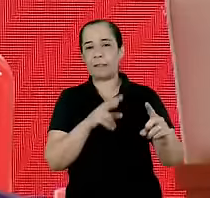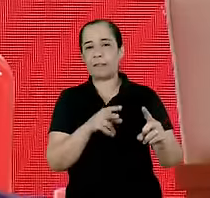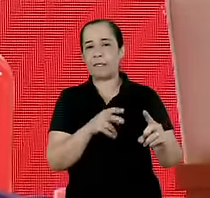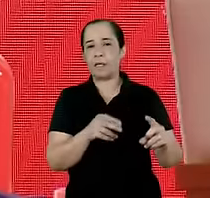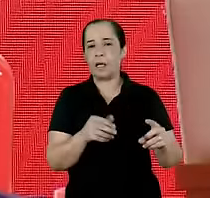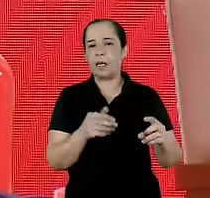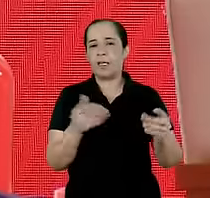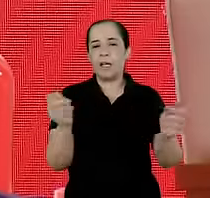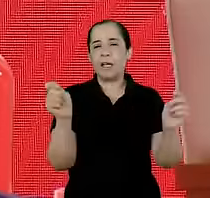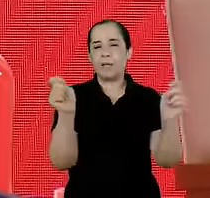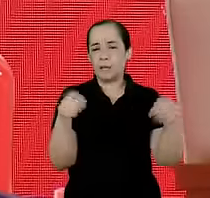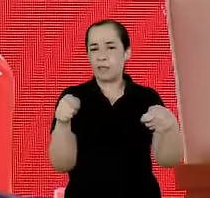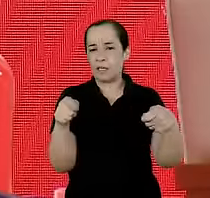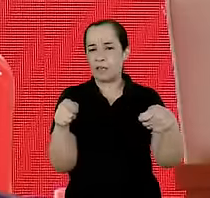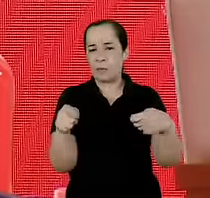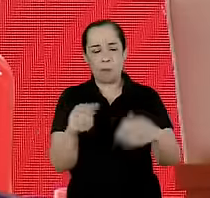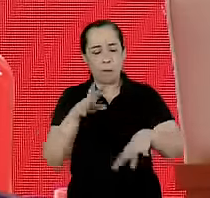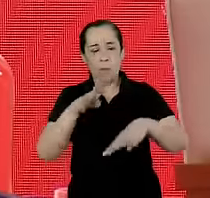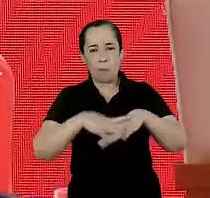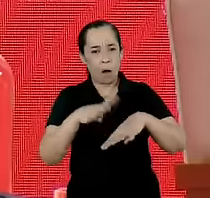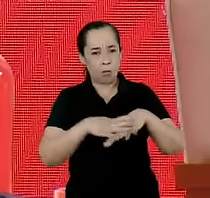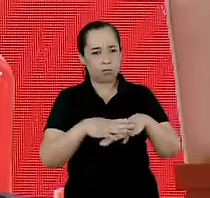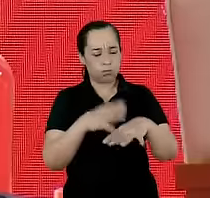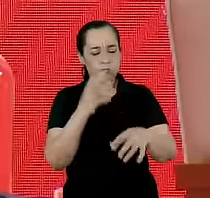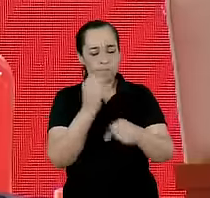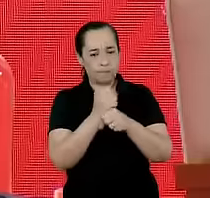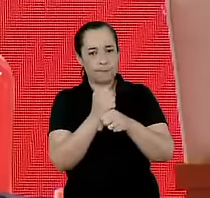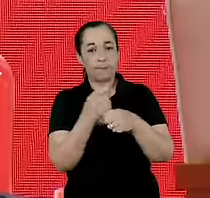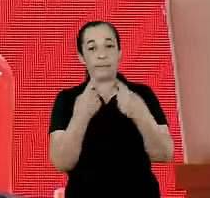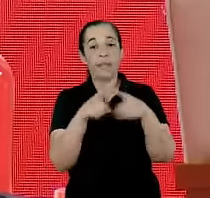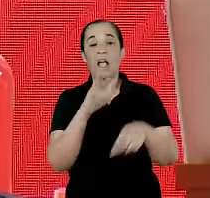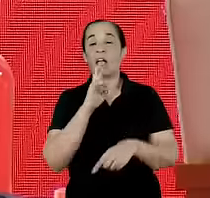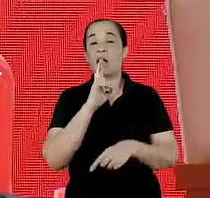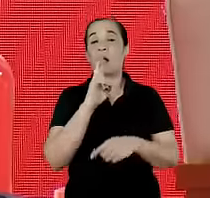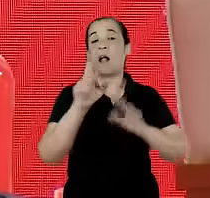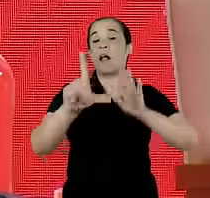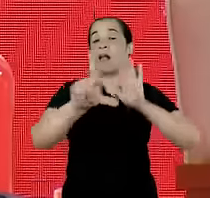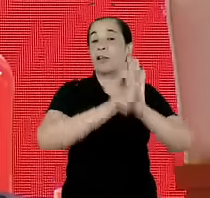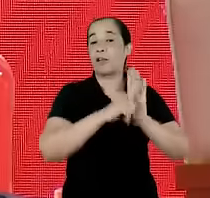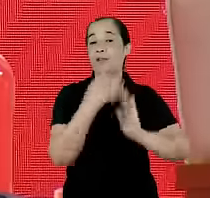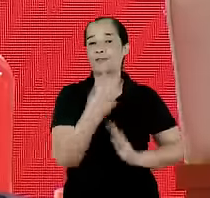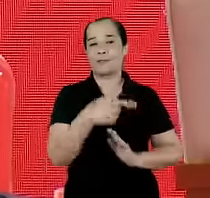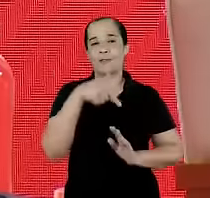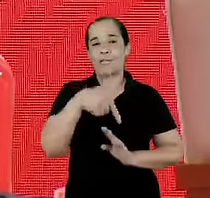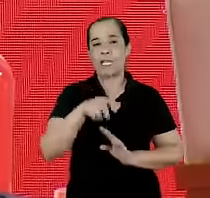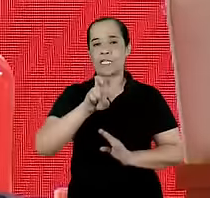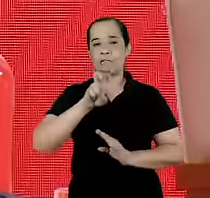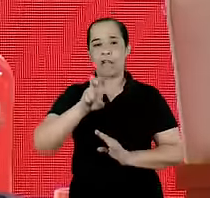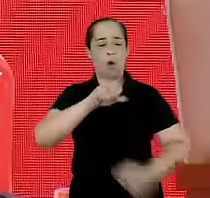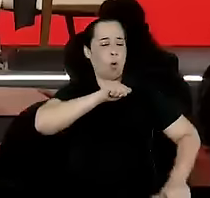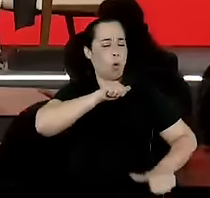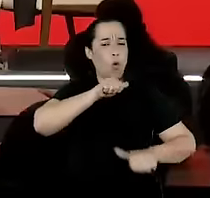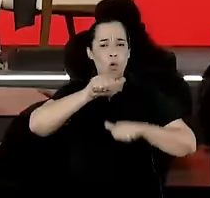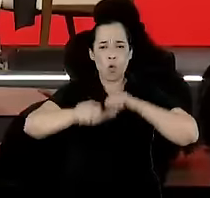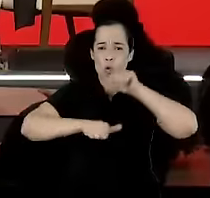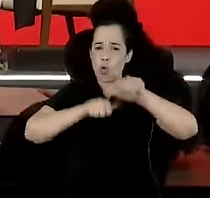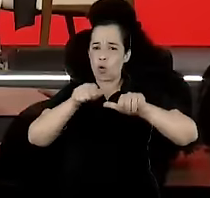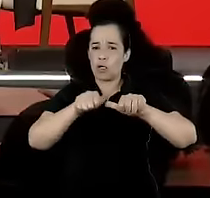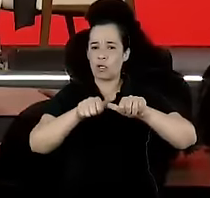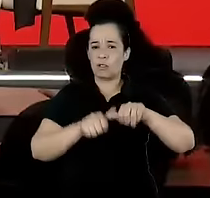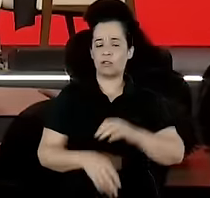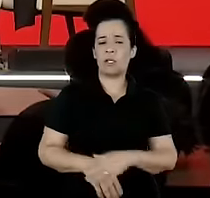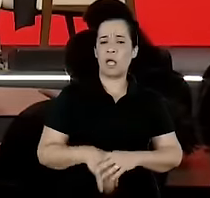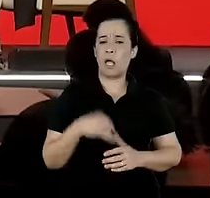fazer essa contabilização a resolução 75 ela é absolutamente transformadora é um códex dos fundos de